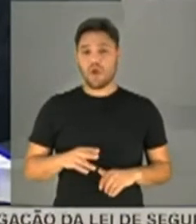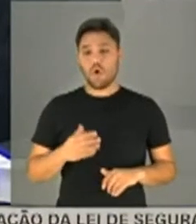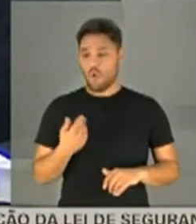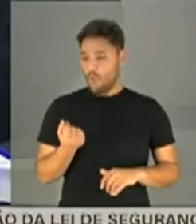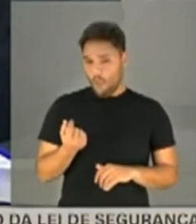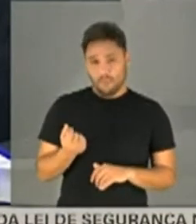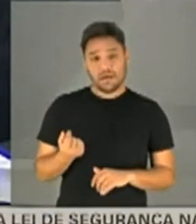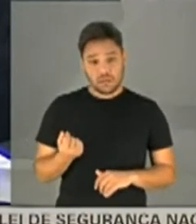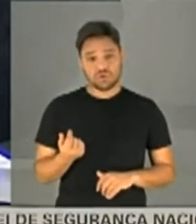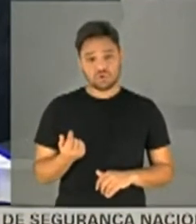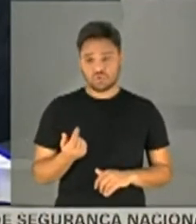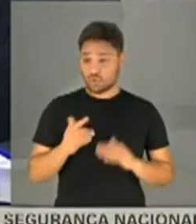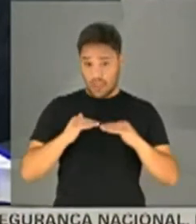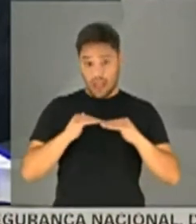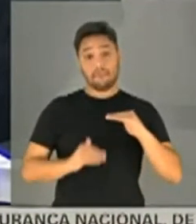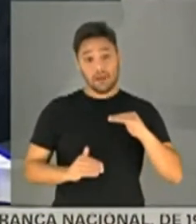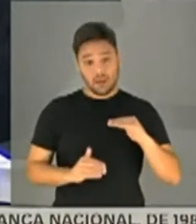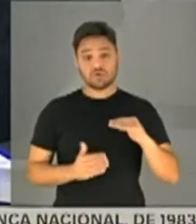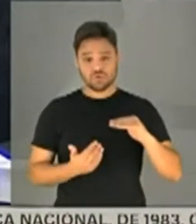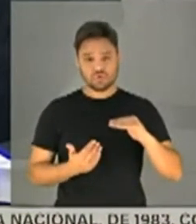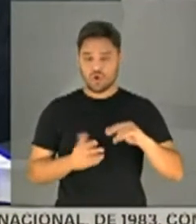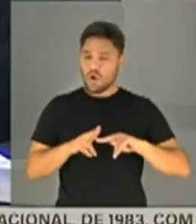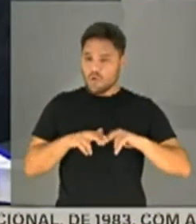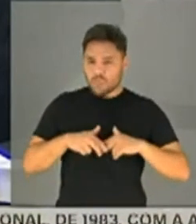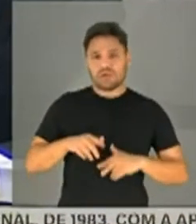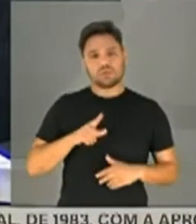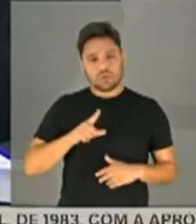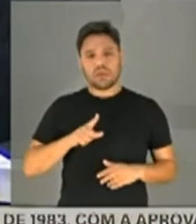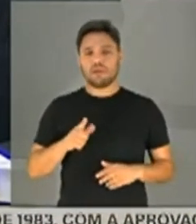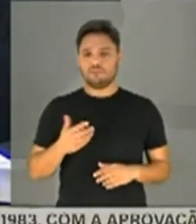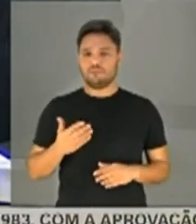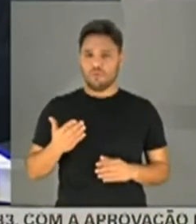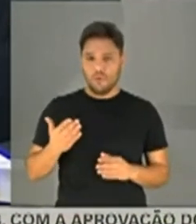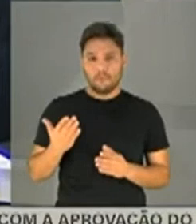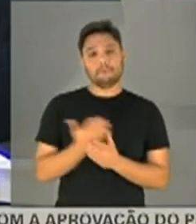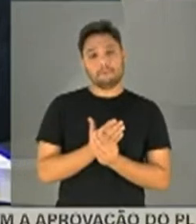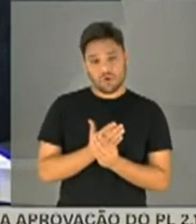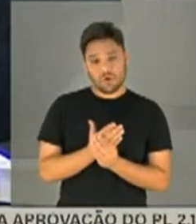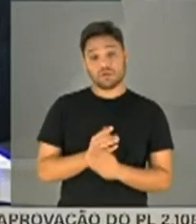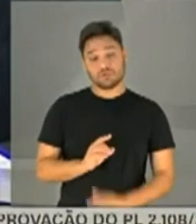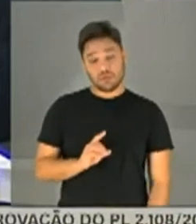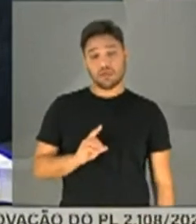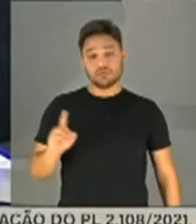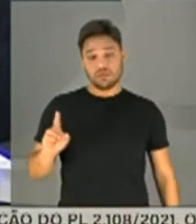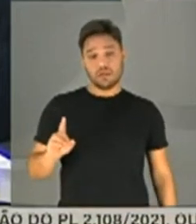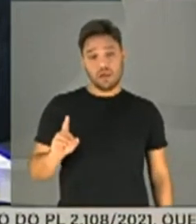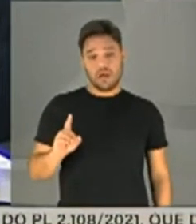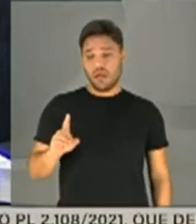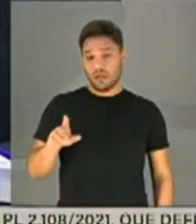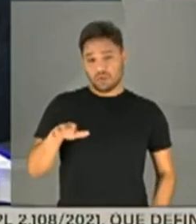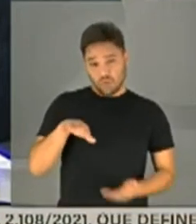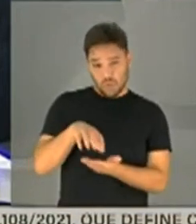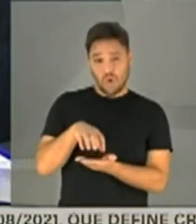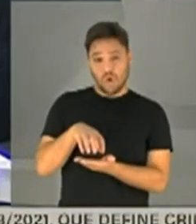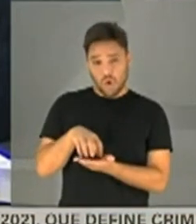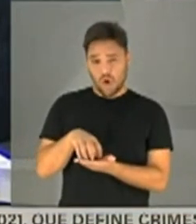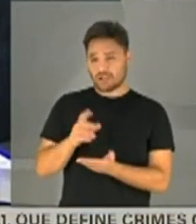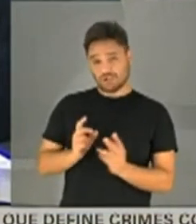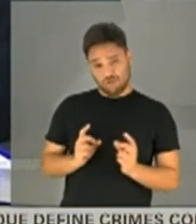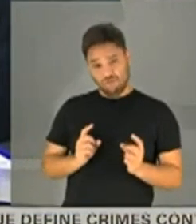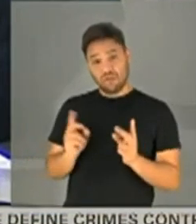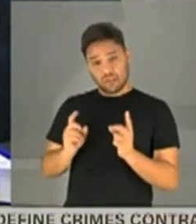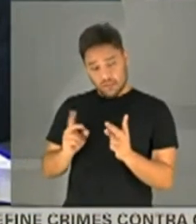preços estão abaixo. E foi por isso que teve uma ação contra um determinado órgão público que nós